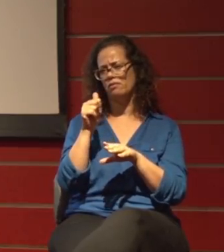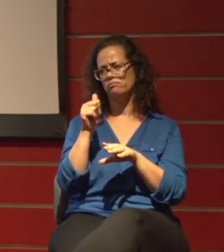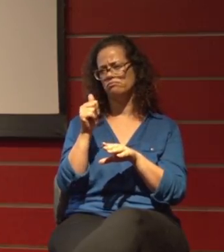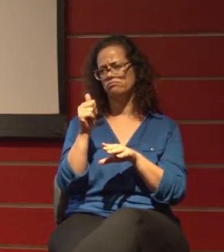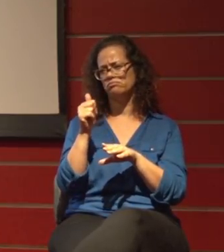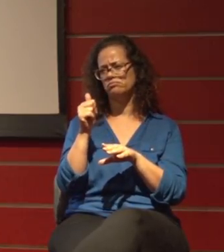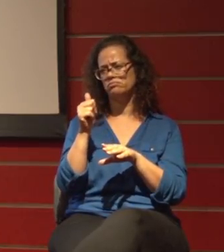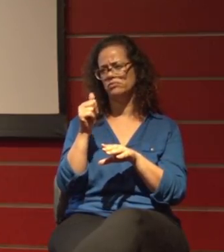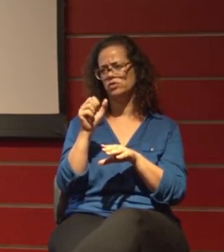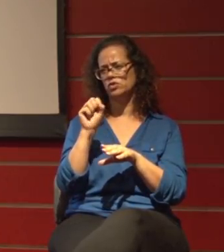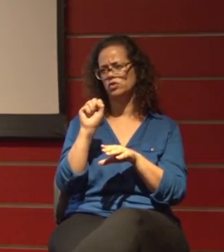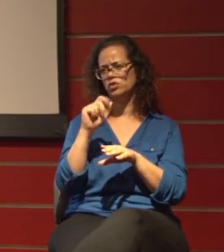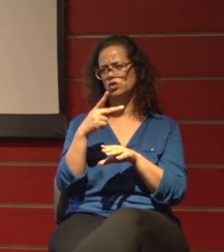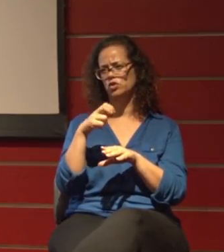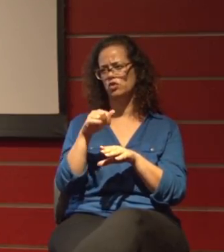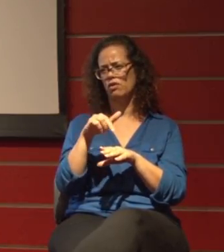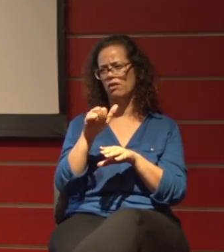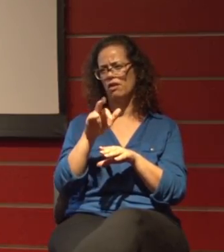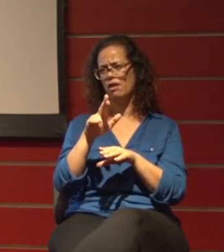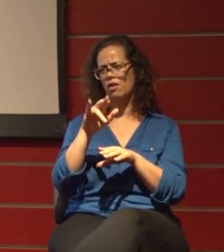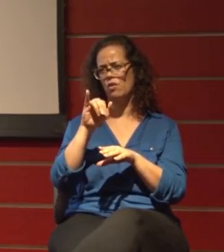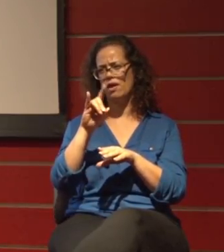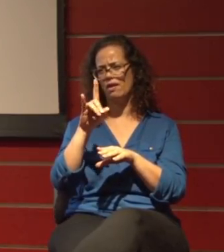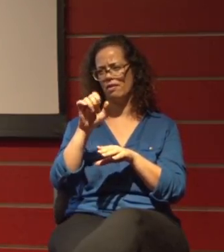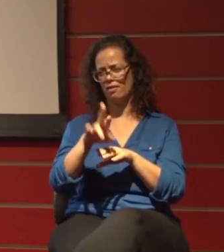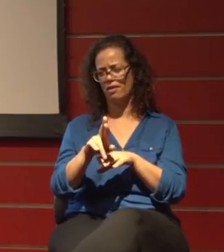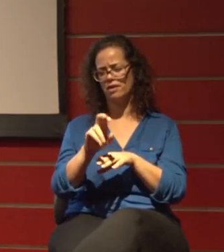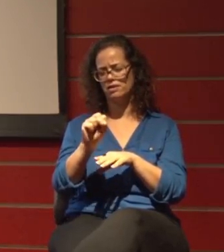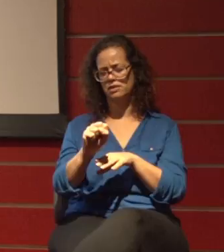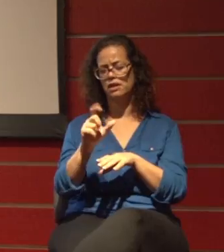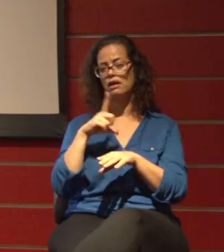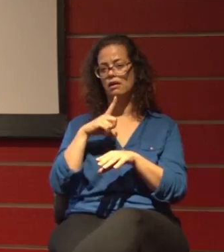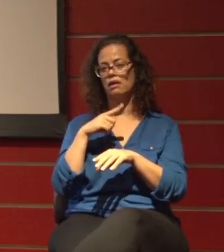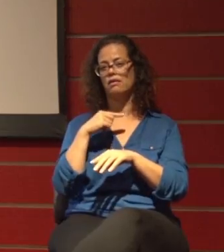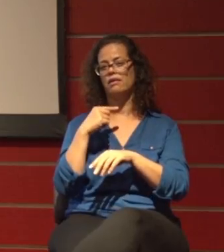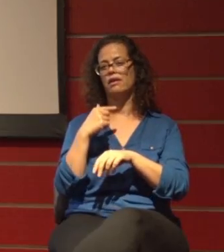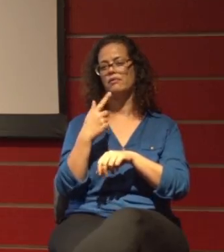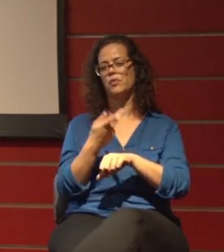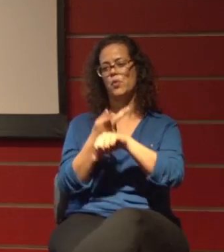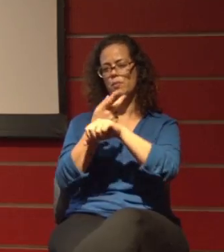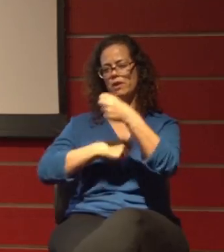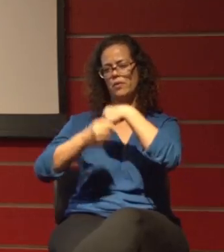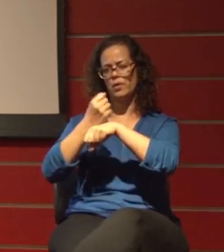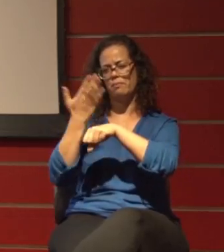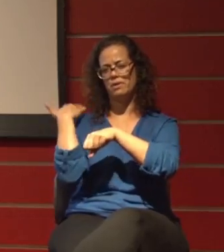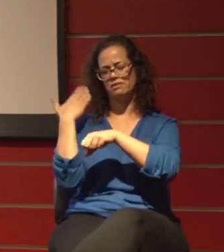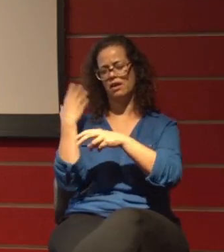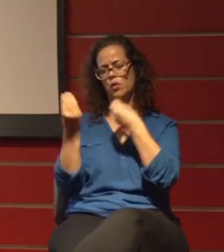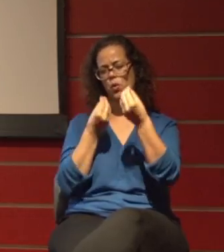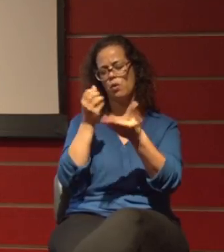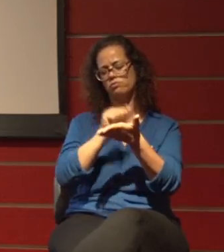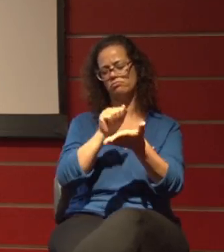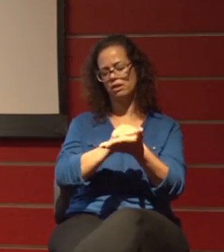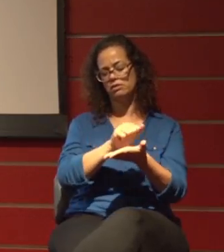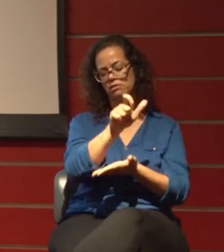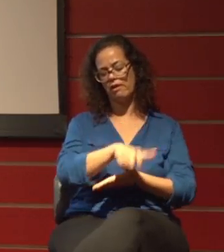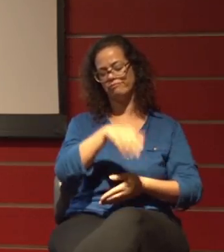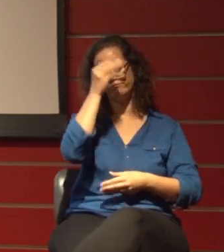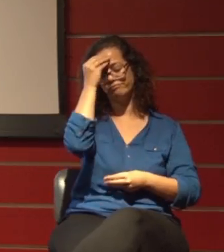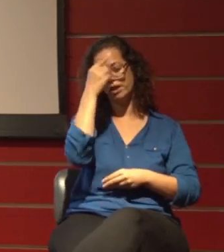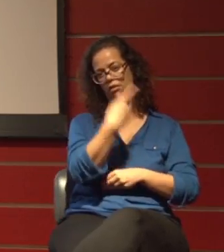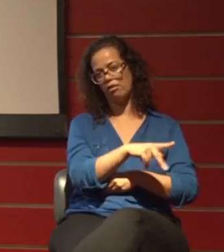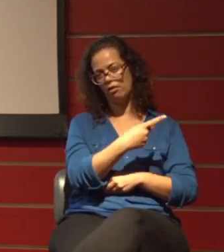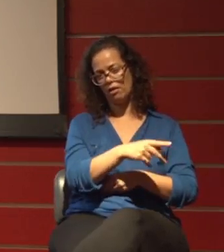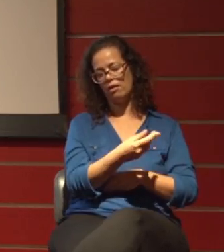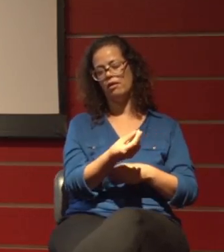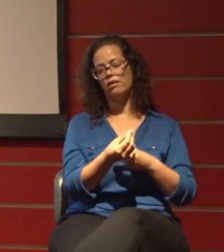né e da maneira como ela constrói os trabalhos delas e enfim os personagens também tendo em vista não sei se